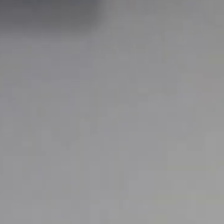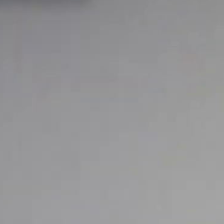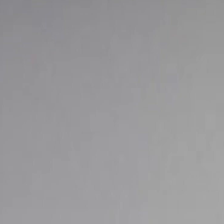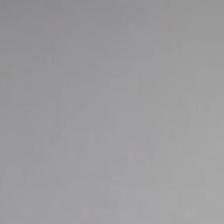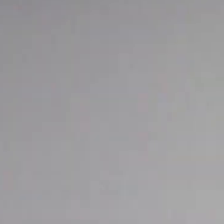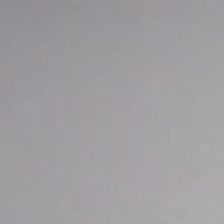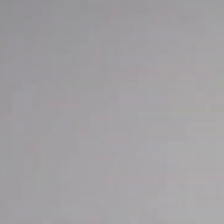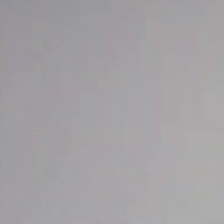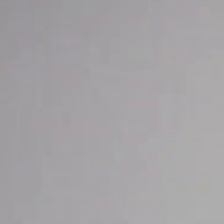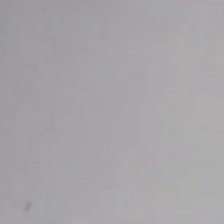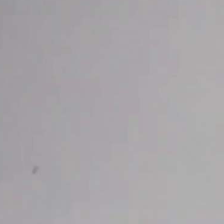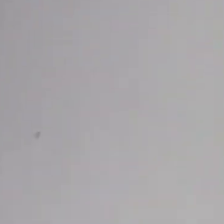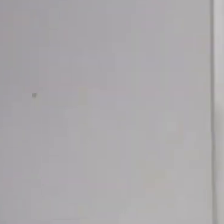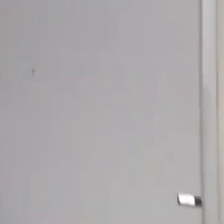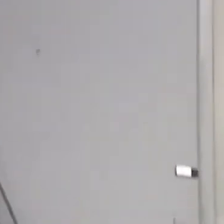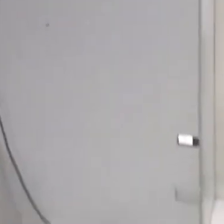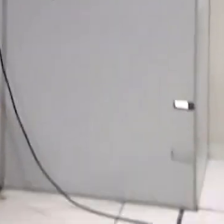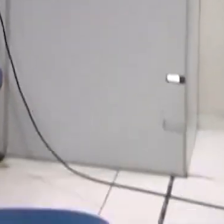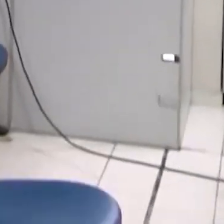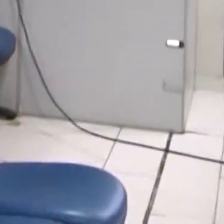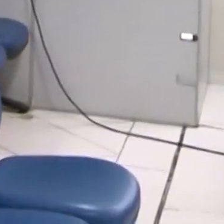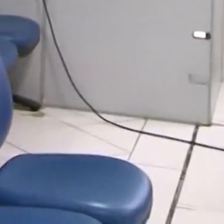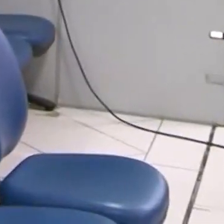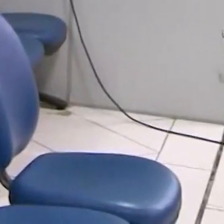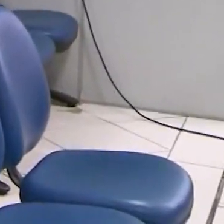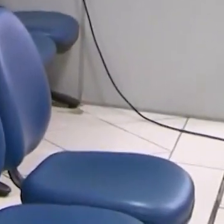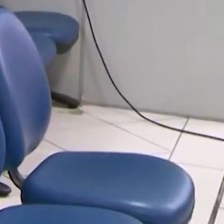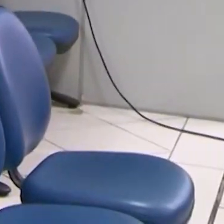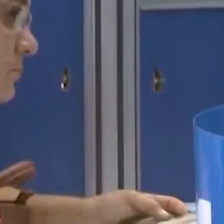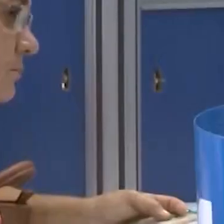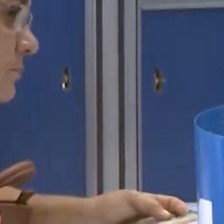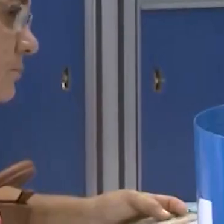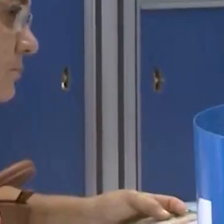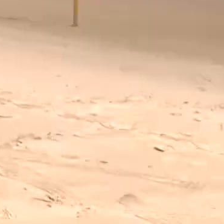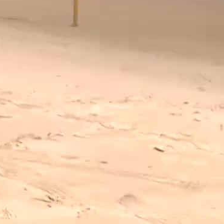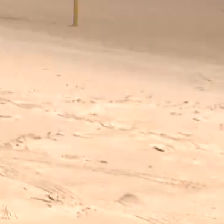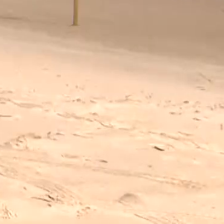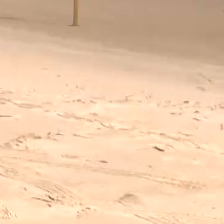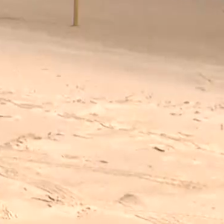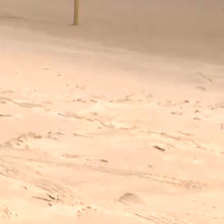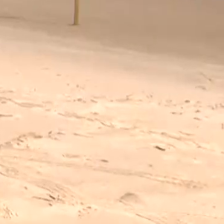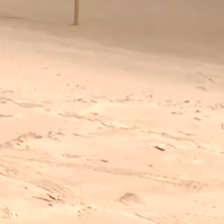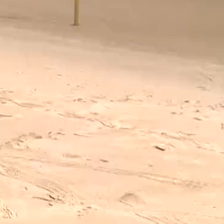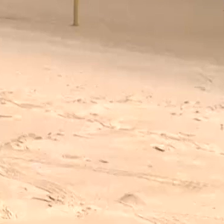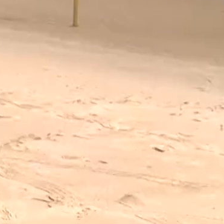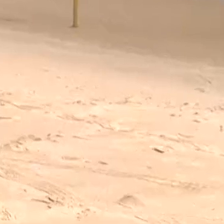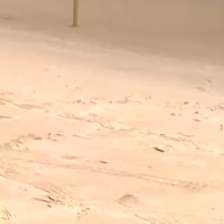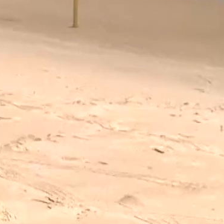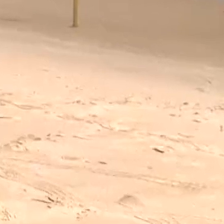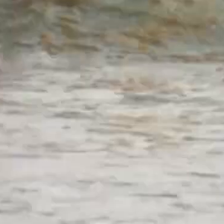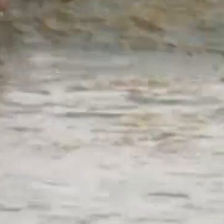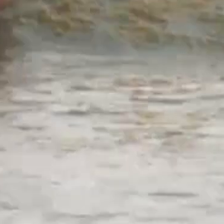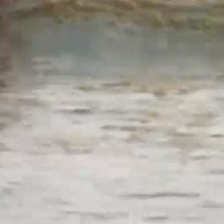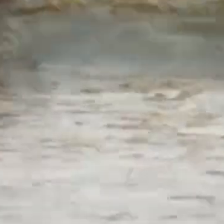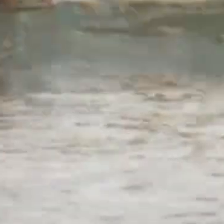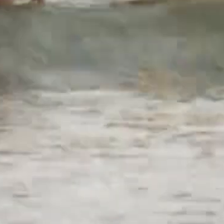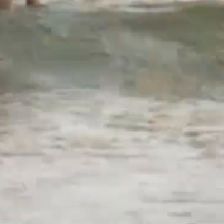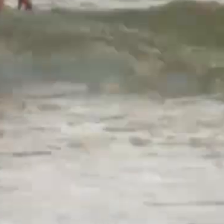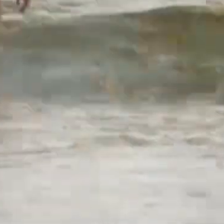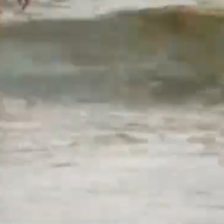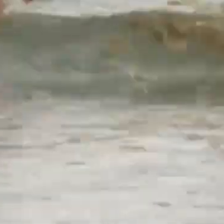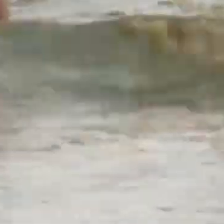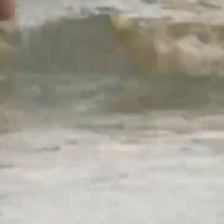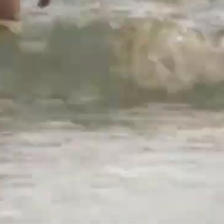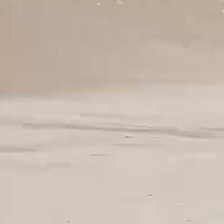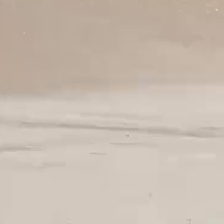pessoas demitidas do trabalho possam ter acesso aos benefícios. Período de alta estação atrai turistas ao Ceará.